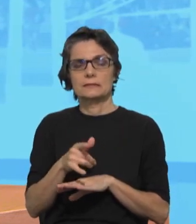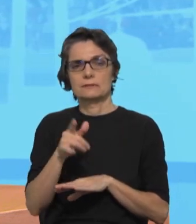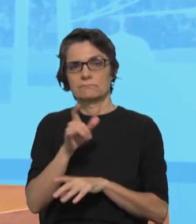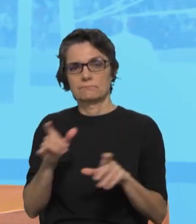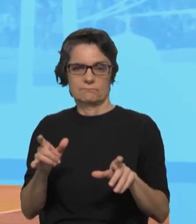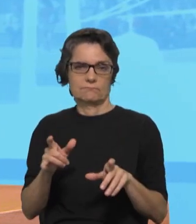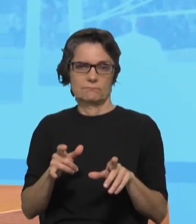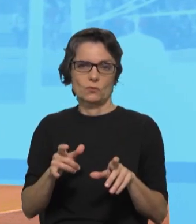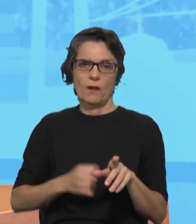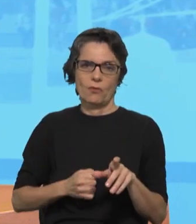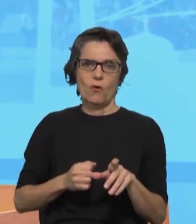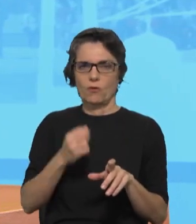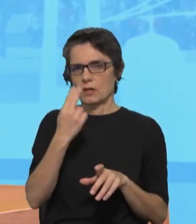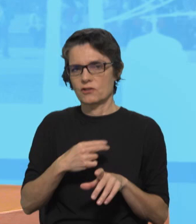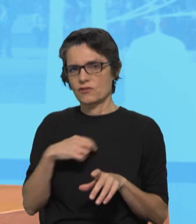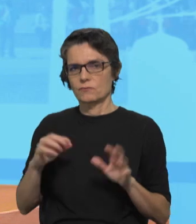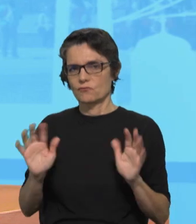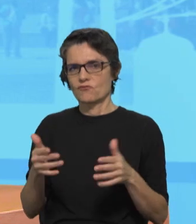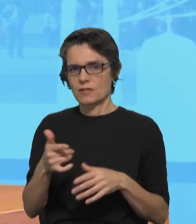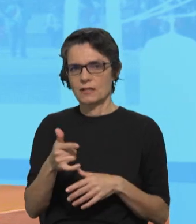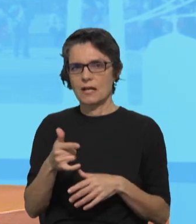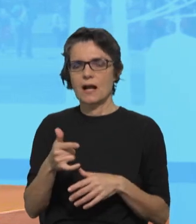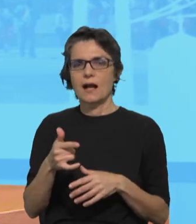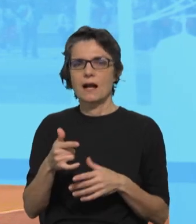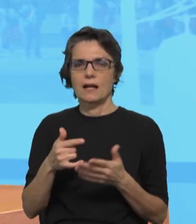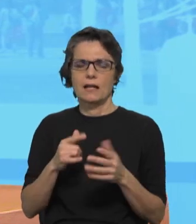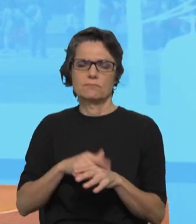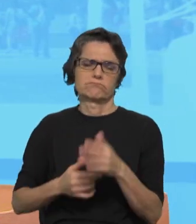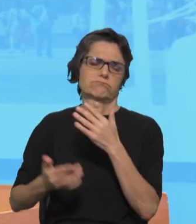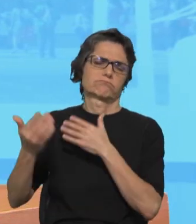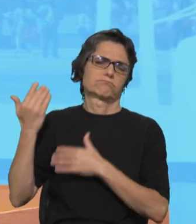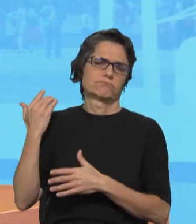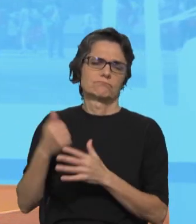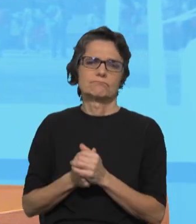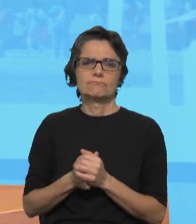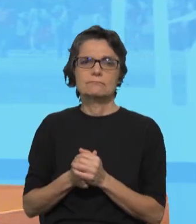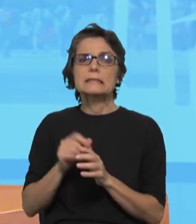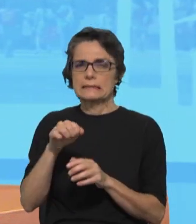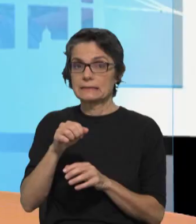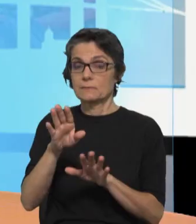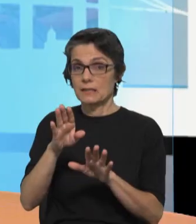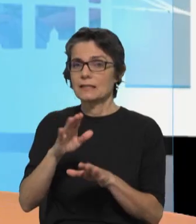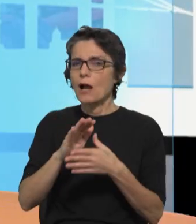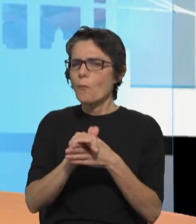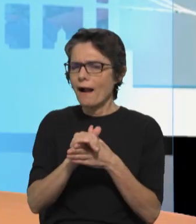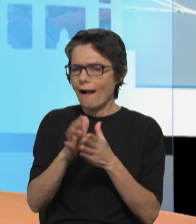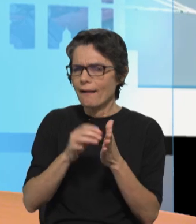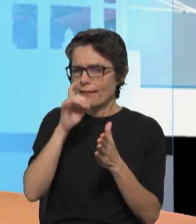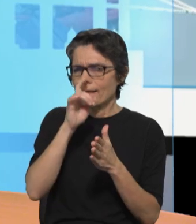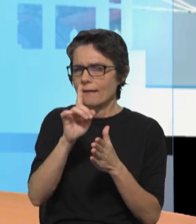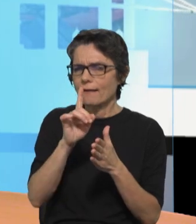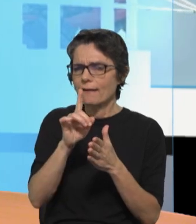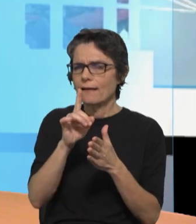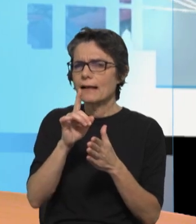dos cristãos é muito mais recuada. Mas cônego Janela, havia uma carta